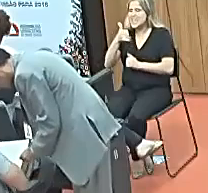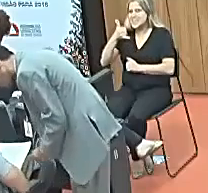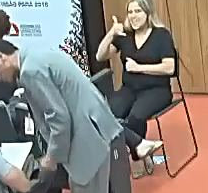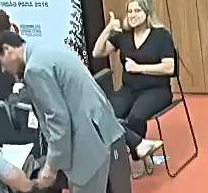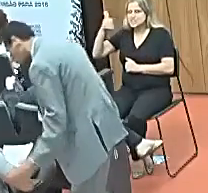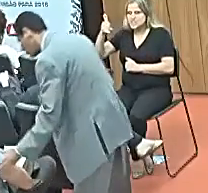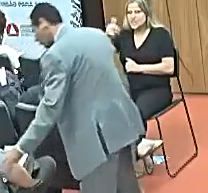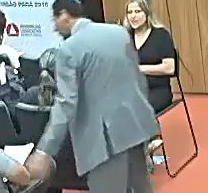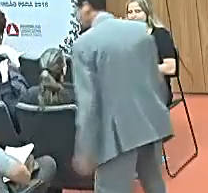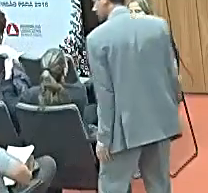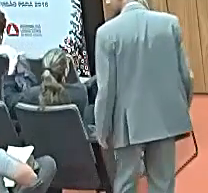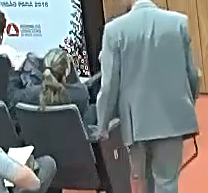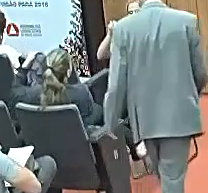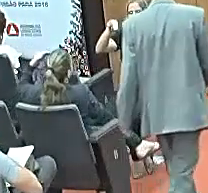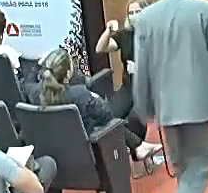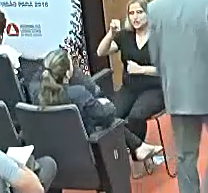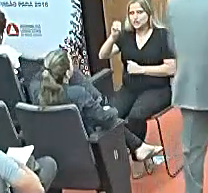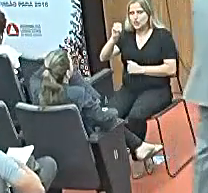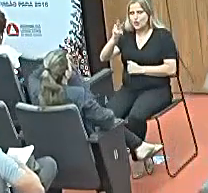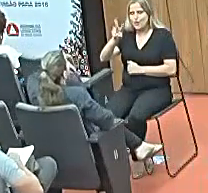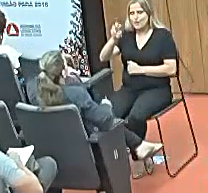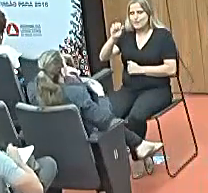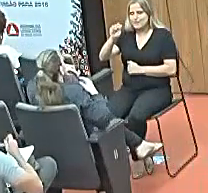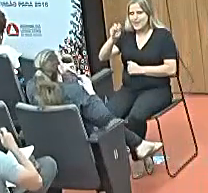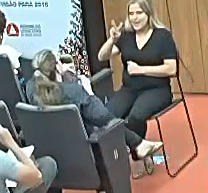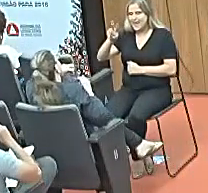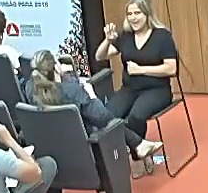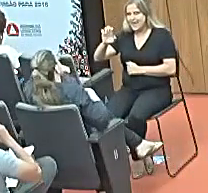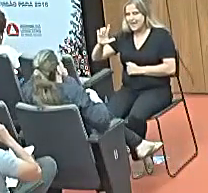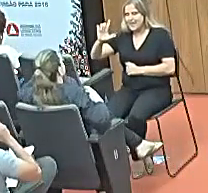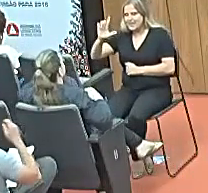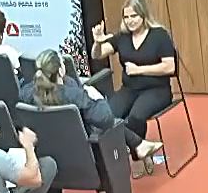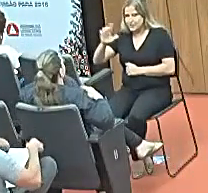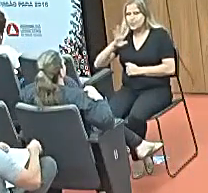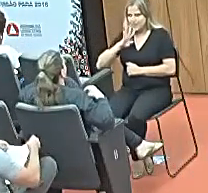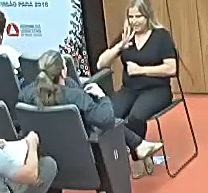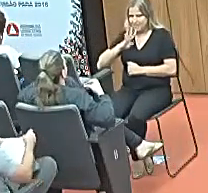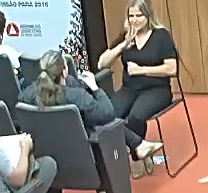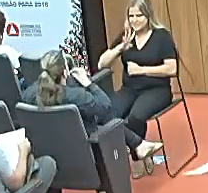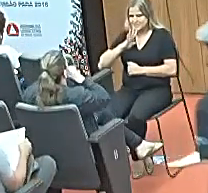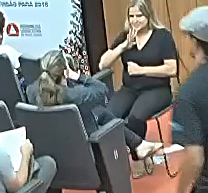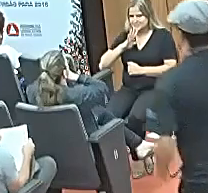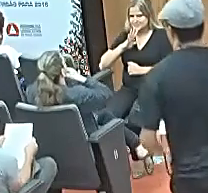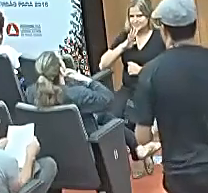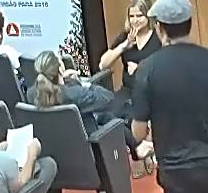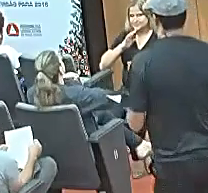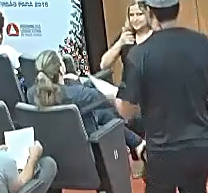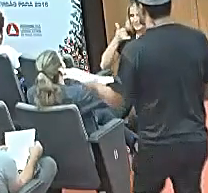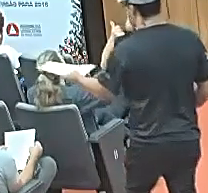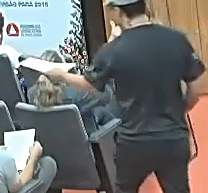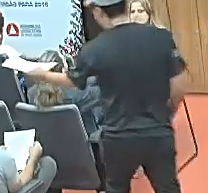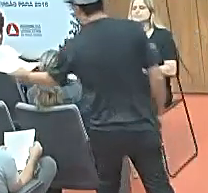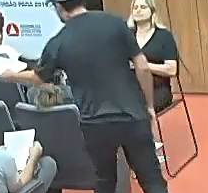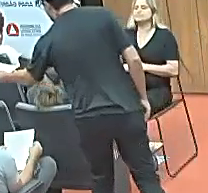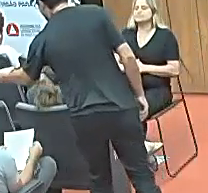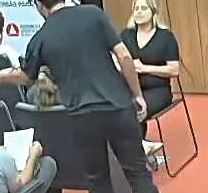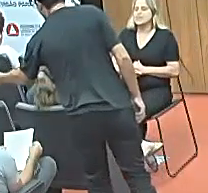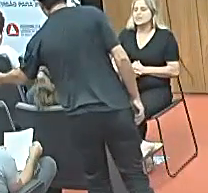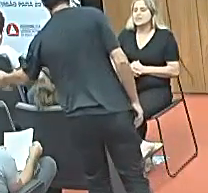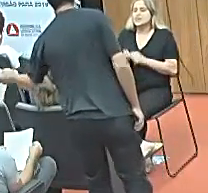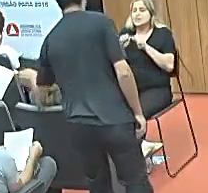já estamos inclusive na liderança apenas na geração de distribuir de geração de energia